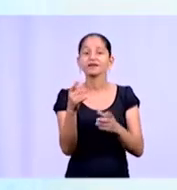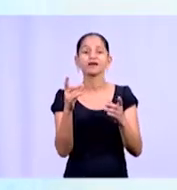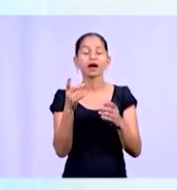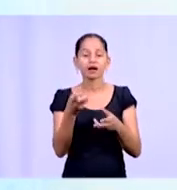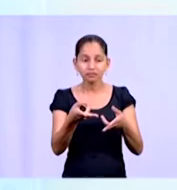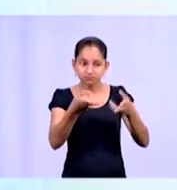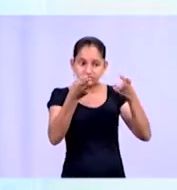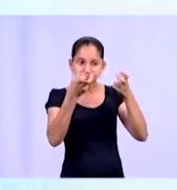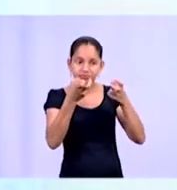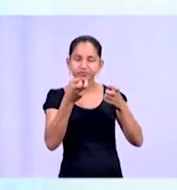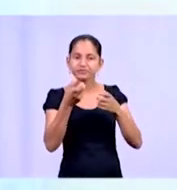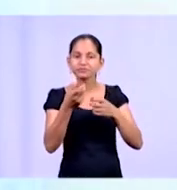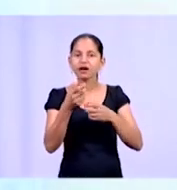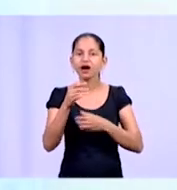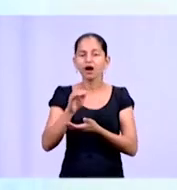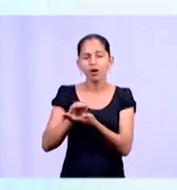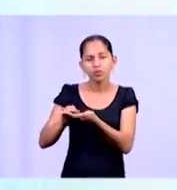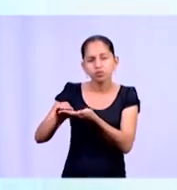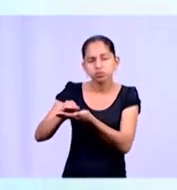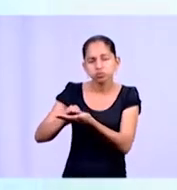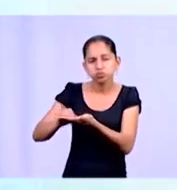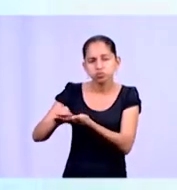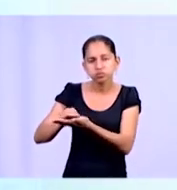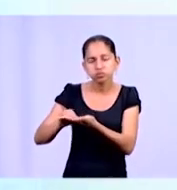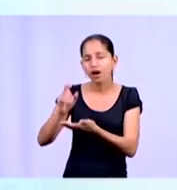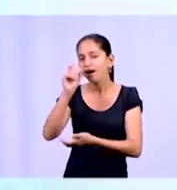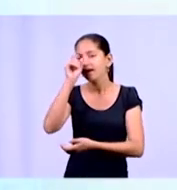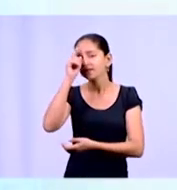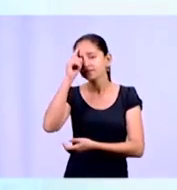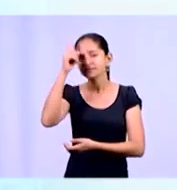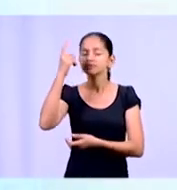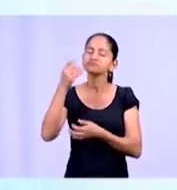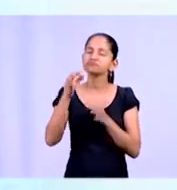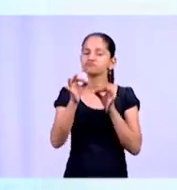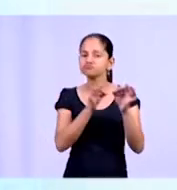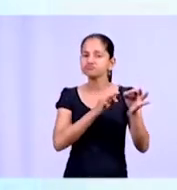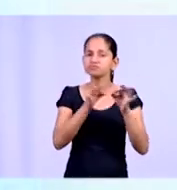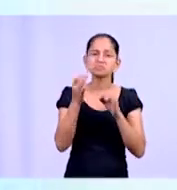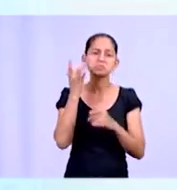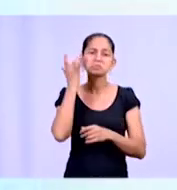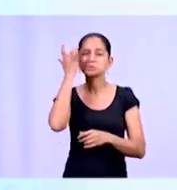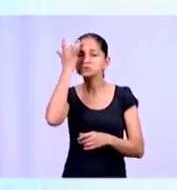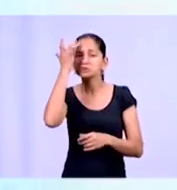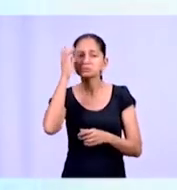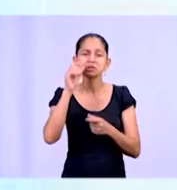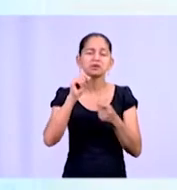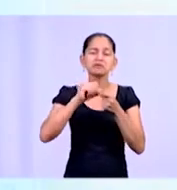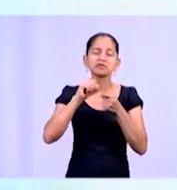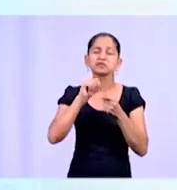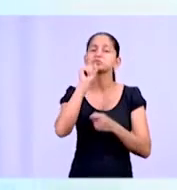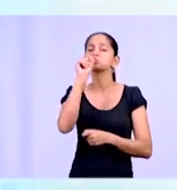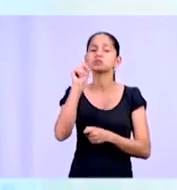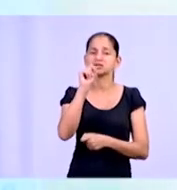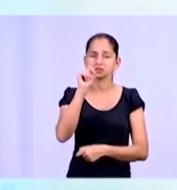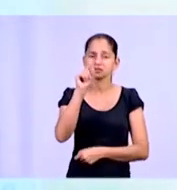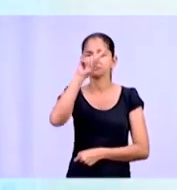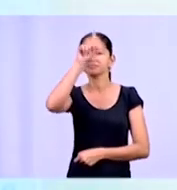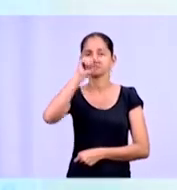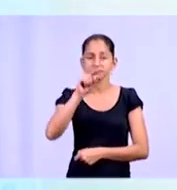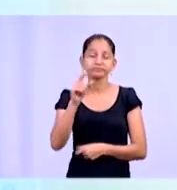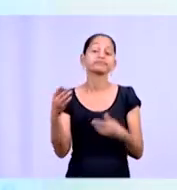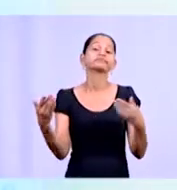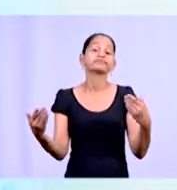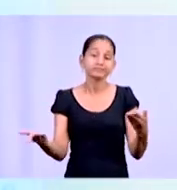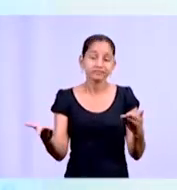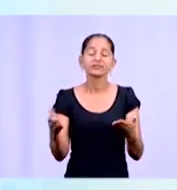ele viu a genialidade. Até então, quando estava ainda em desenvolvimento do mouse, ninguém sabia para que serviria aquele mouse. Foi o Steve Jobs que